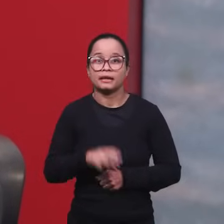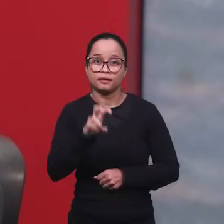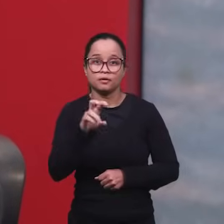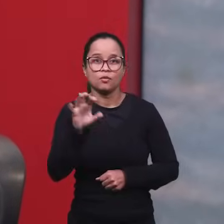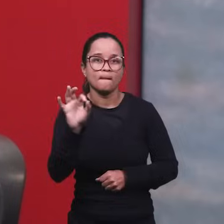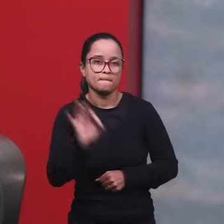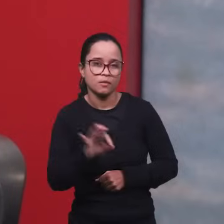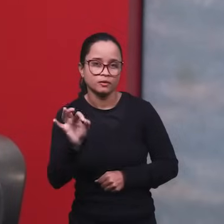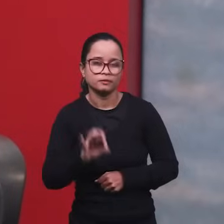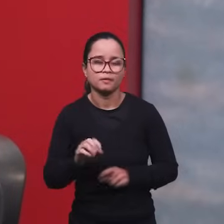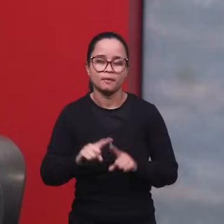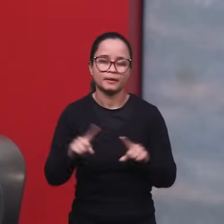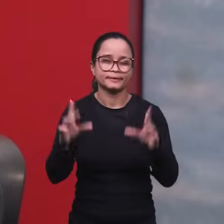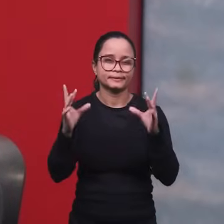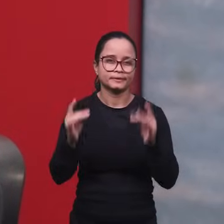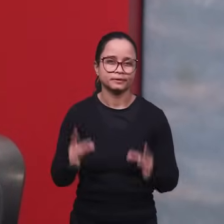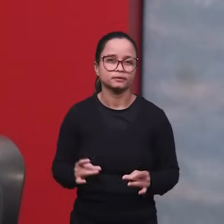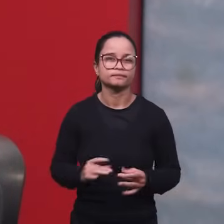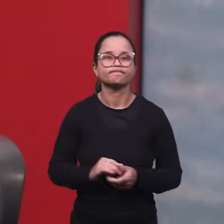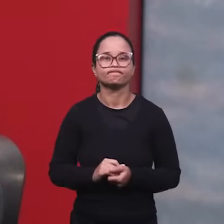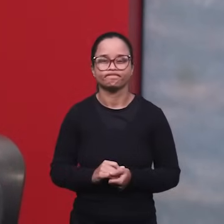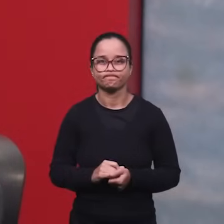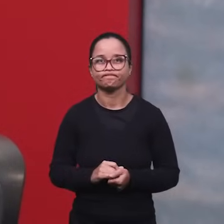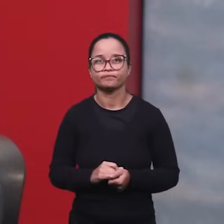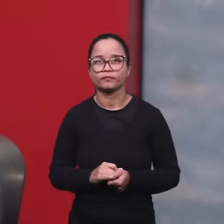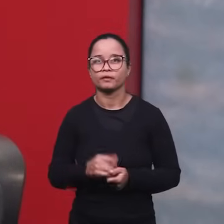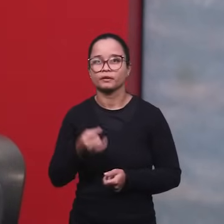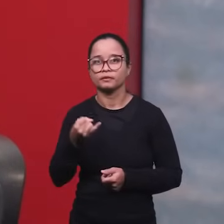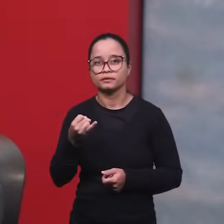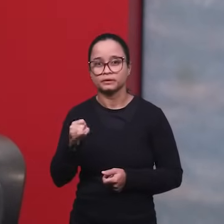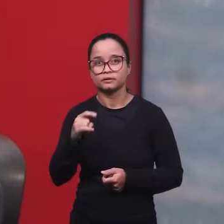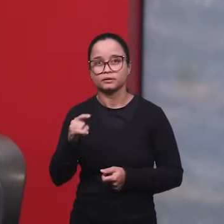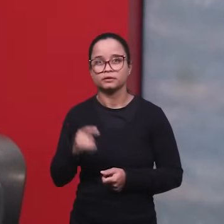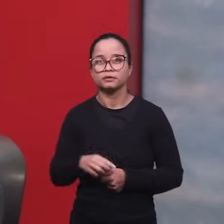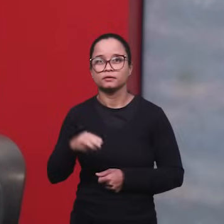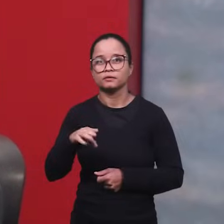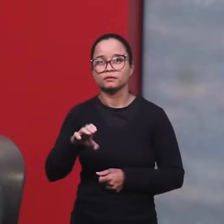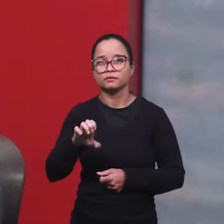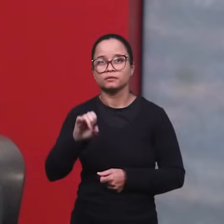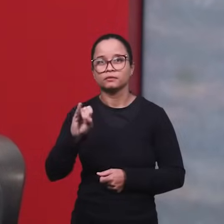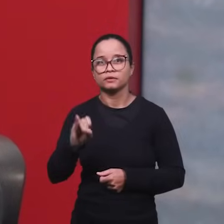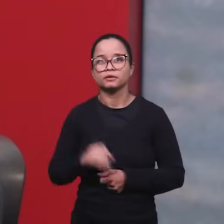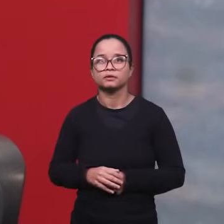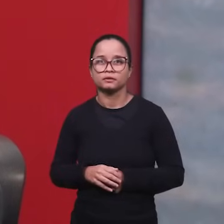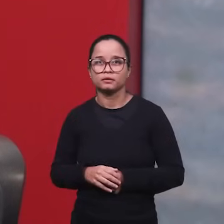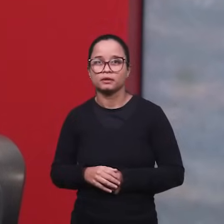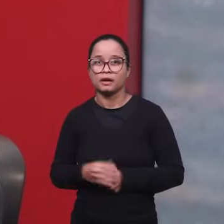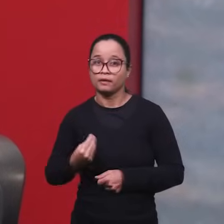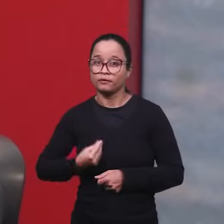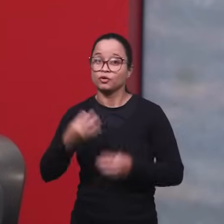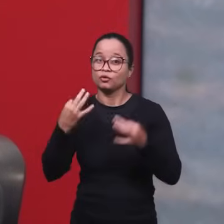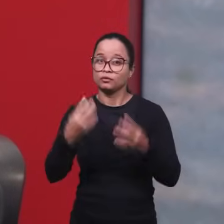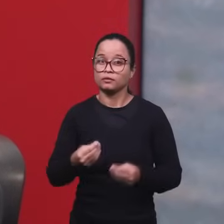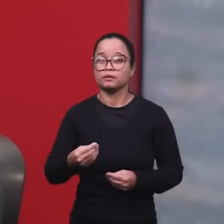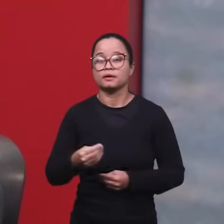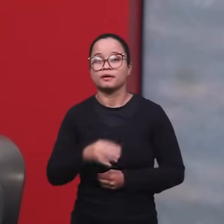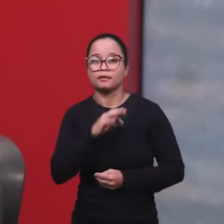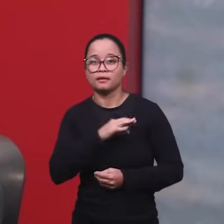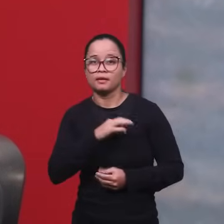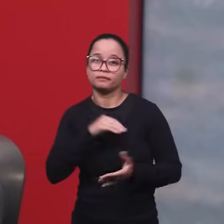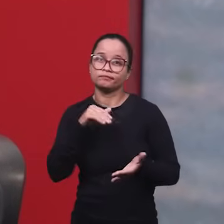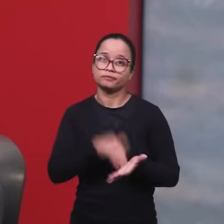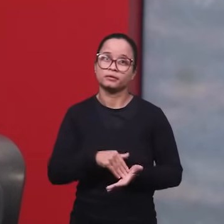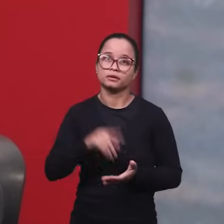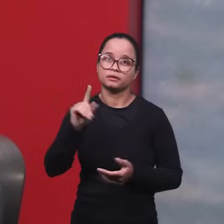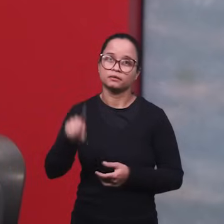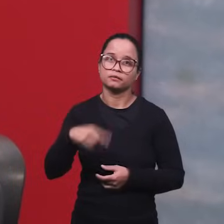de 5%. Só que tem um detalhe. Se você for MEI a vida toda, você vai se aposentar com um salário mínimo. Então, assim, e se você